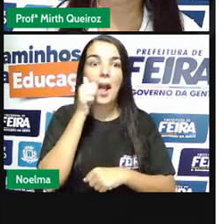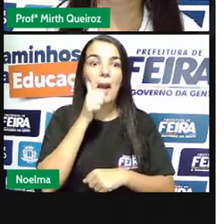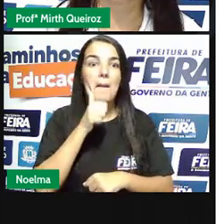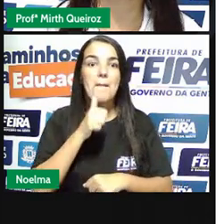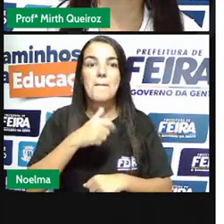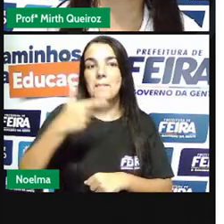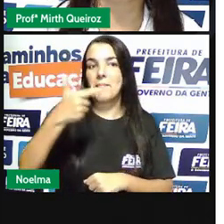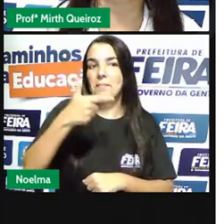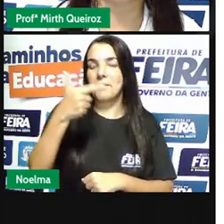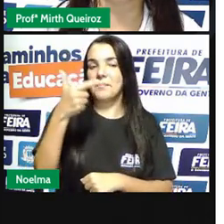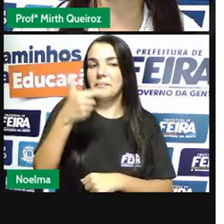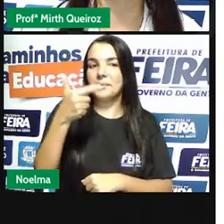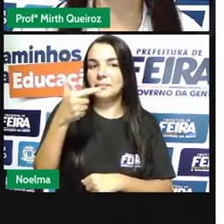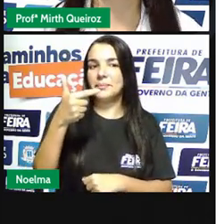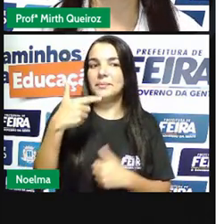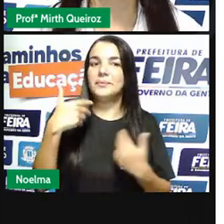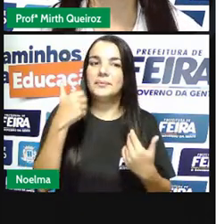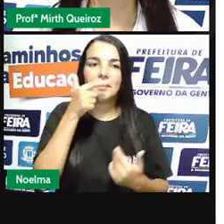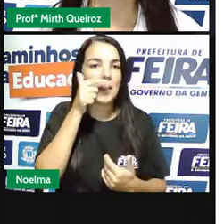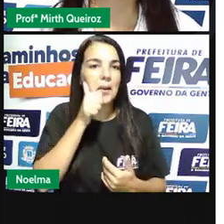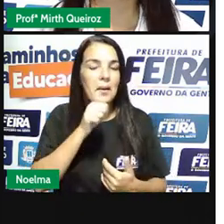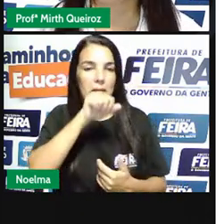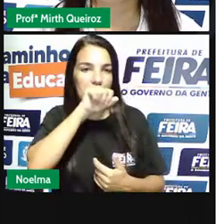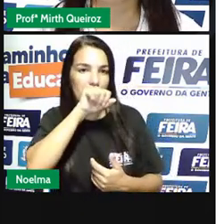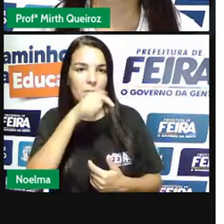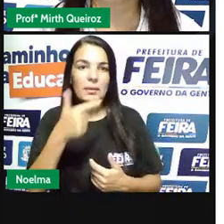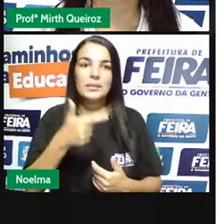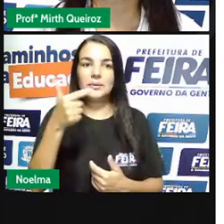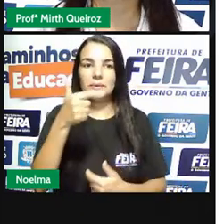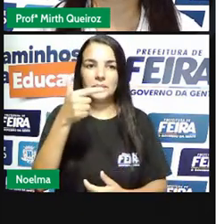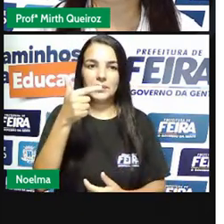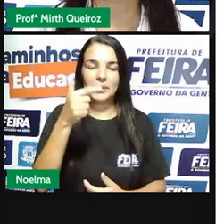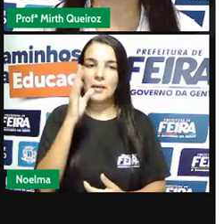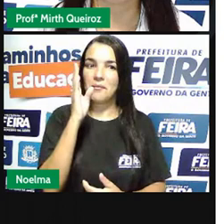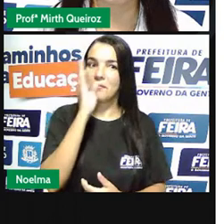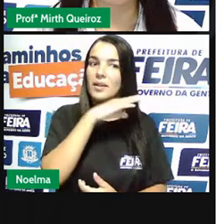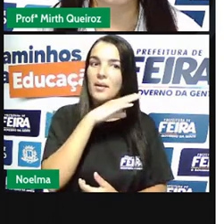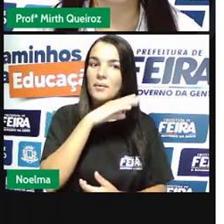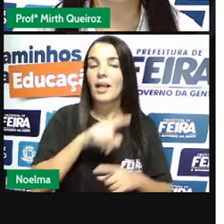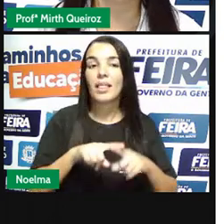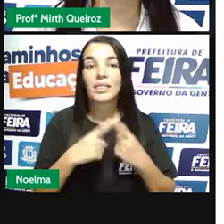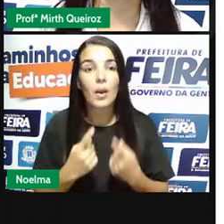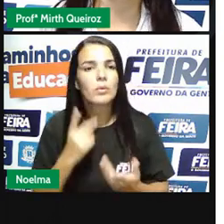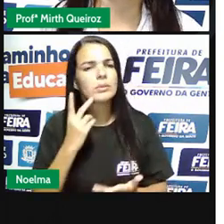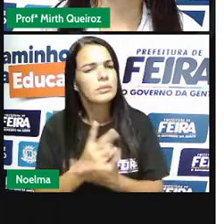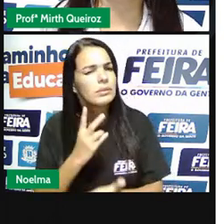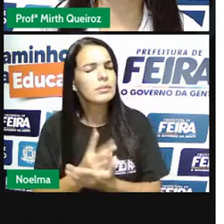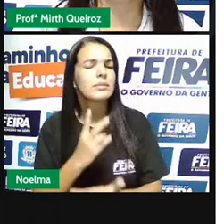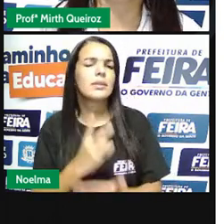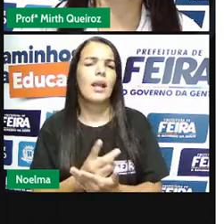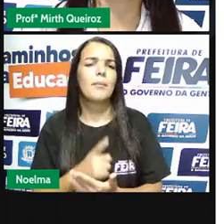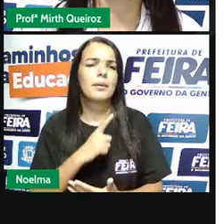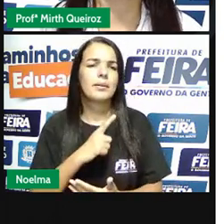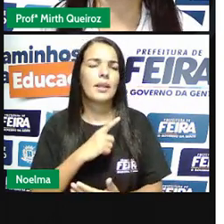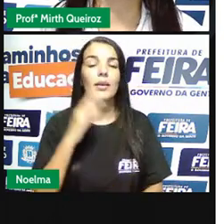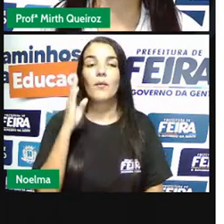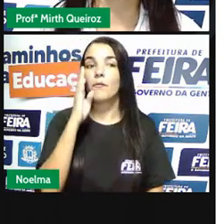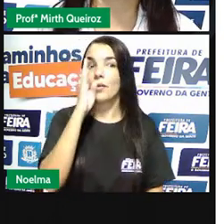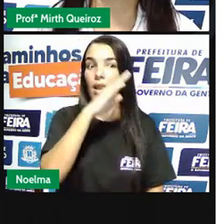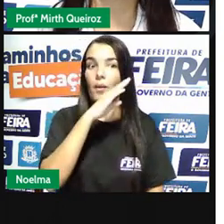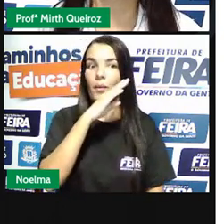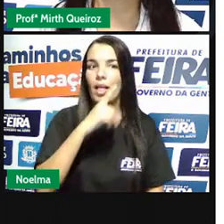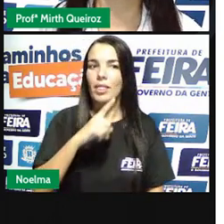a madrasta de Branca de Neve né então sempre um conto de fadas geralmente né vai ter um vilão